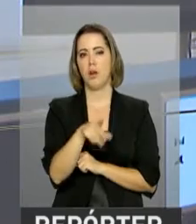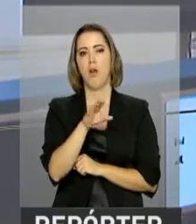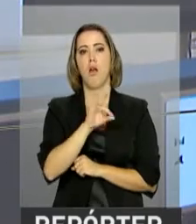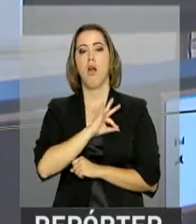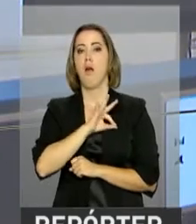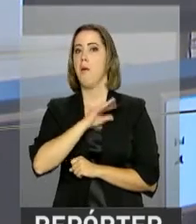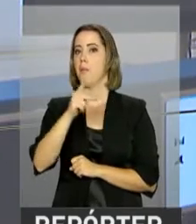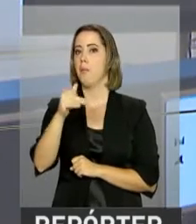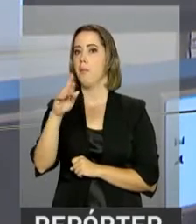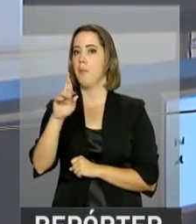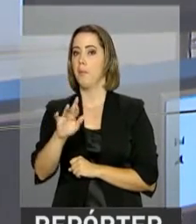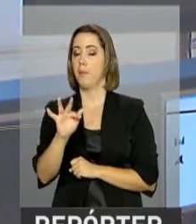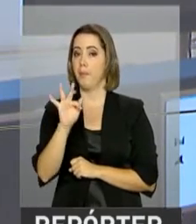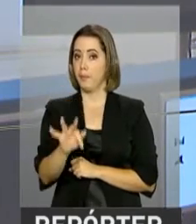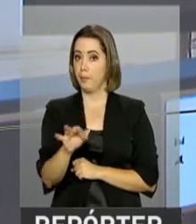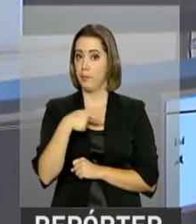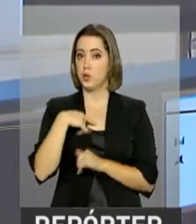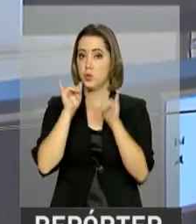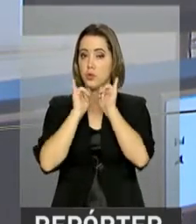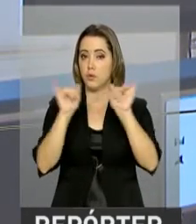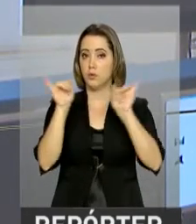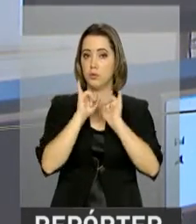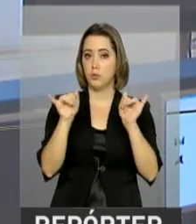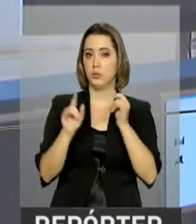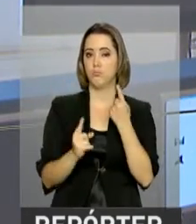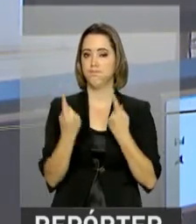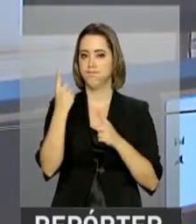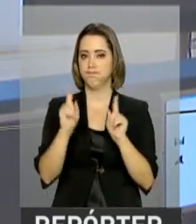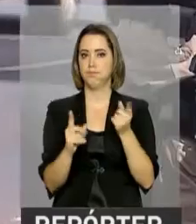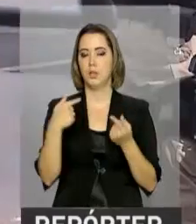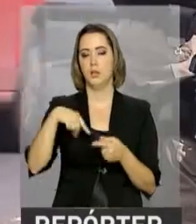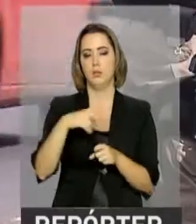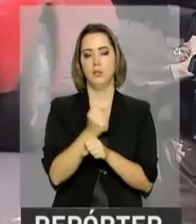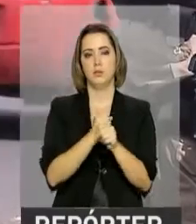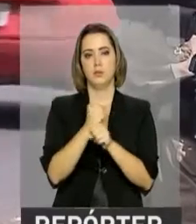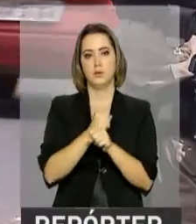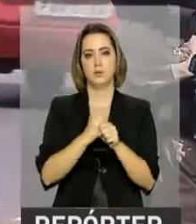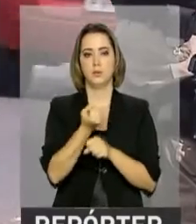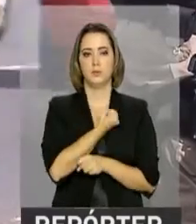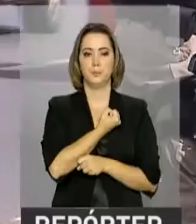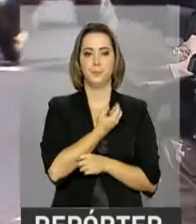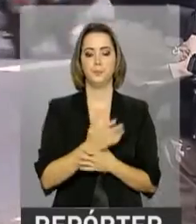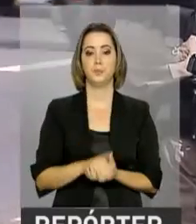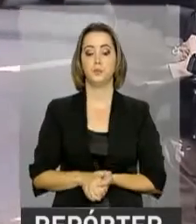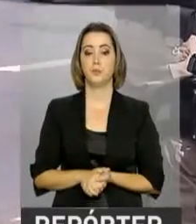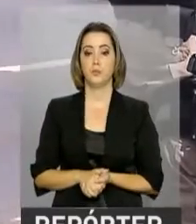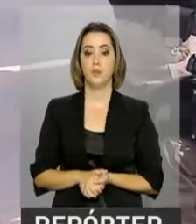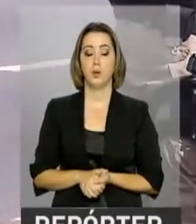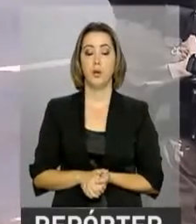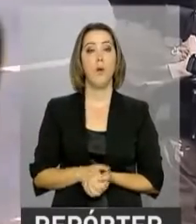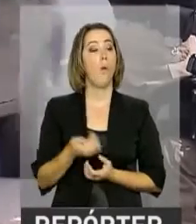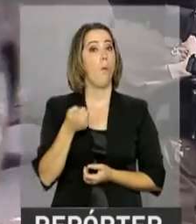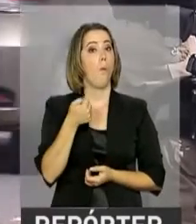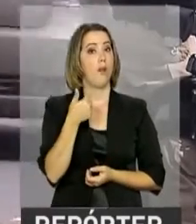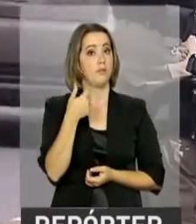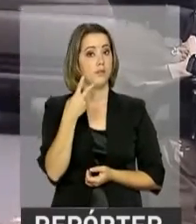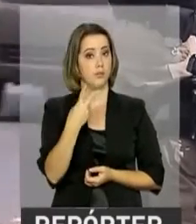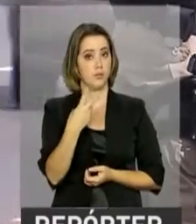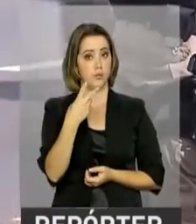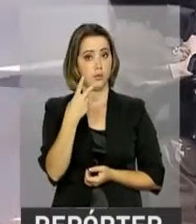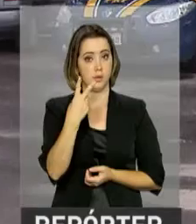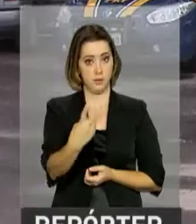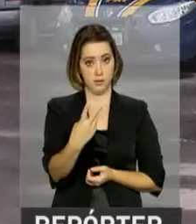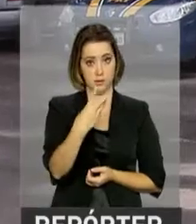o resultado da operação carnaval 2017 quase 223 mil pessoas